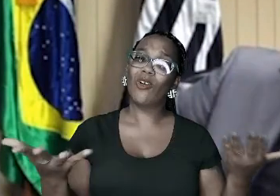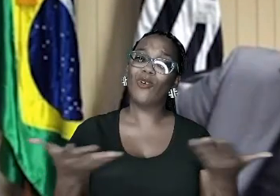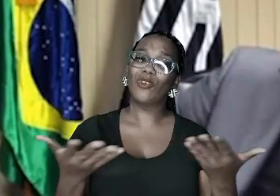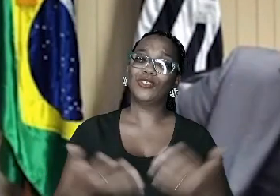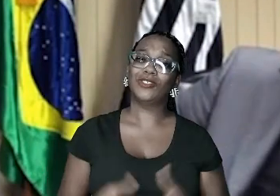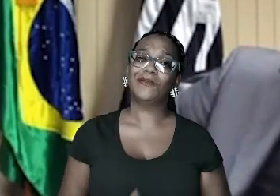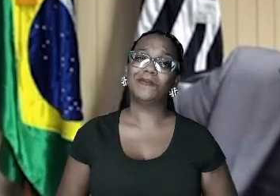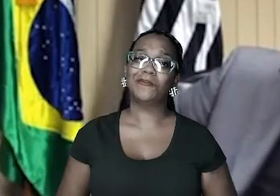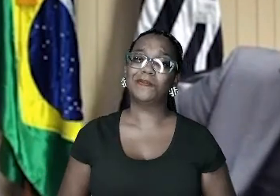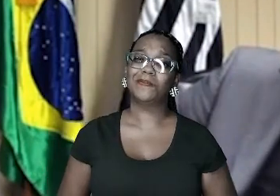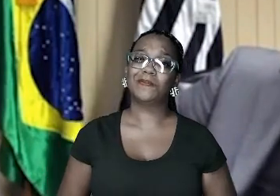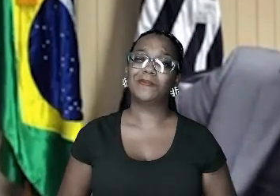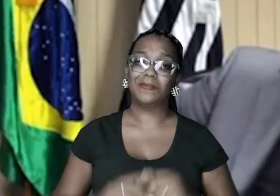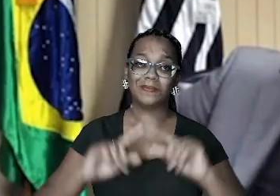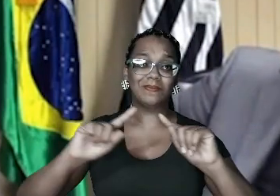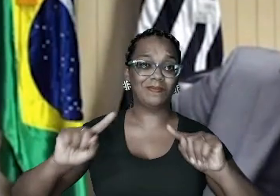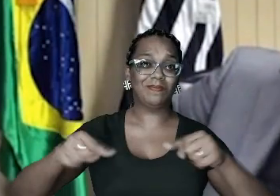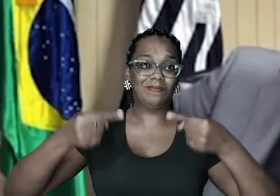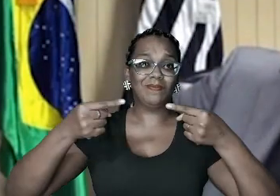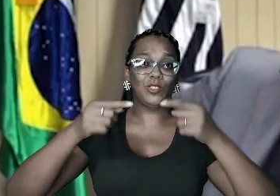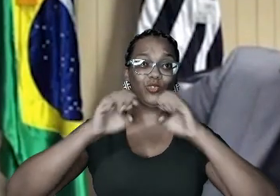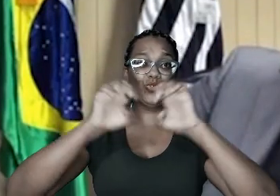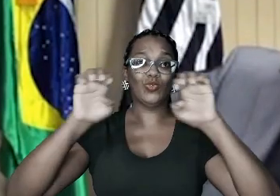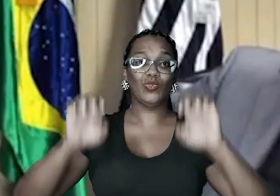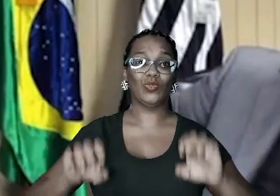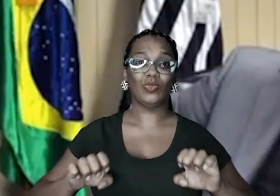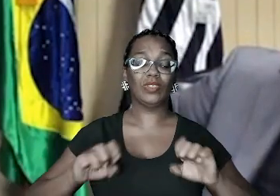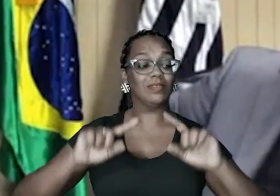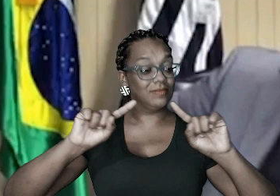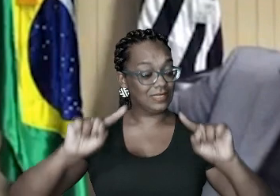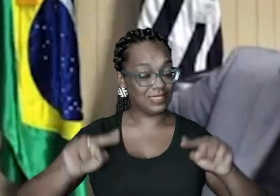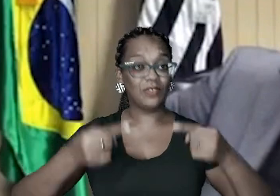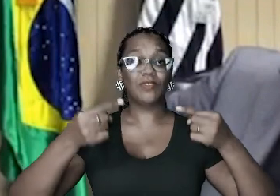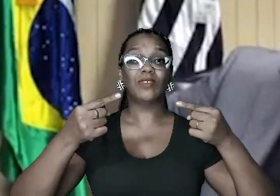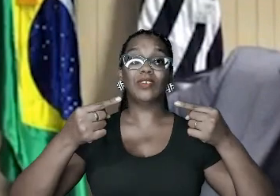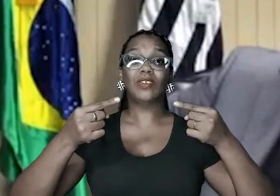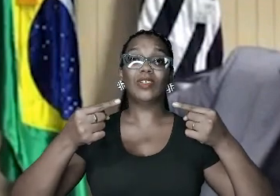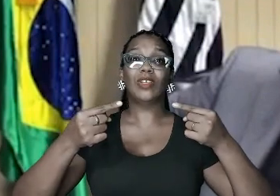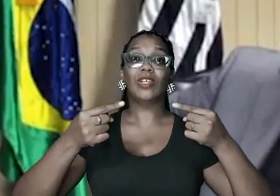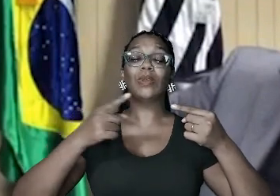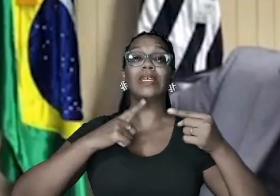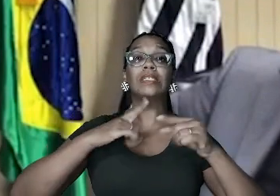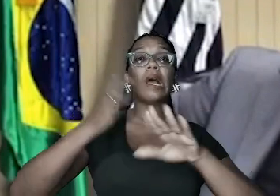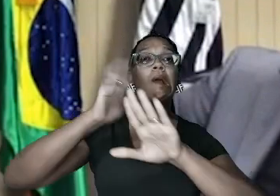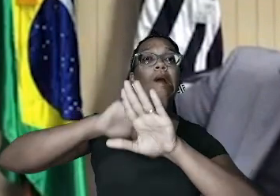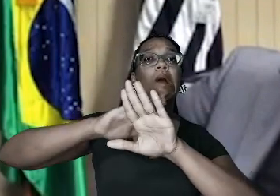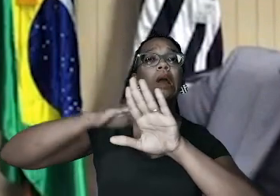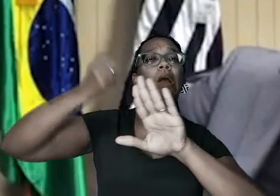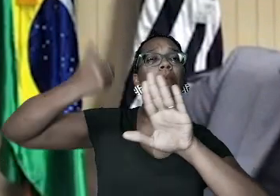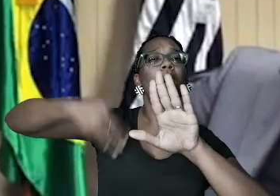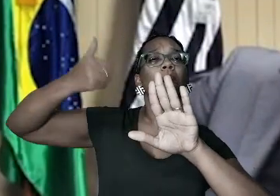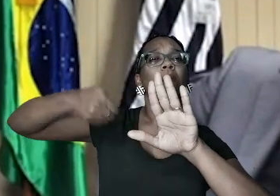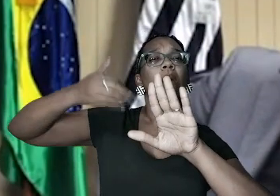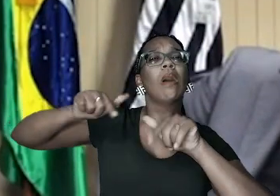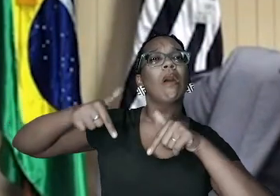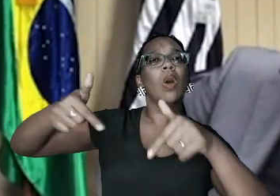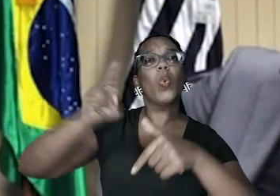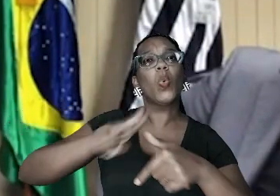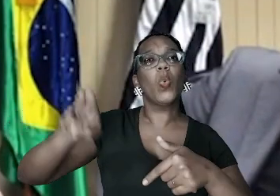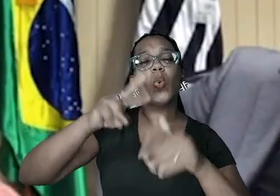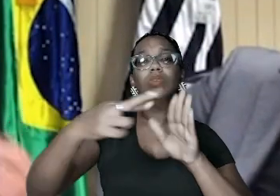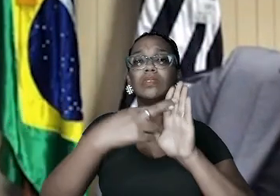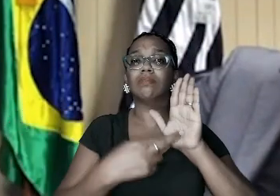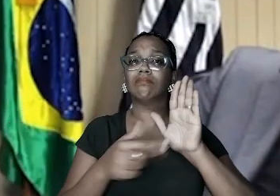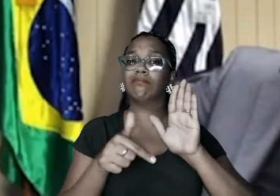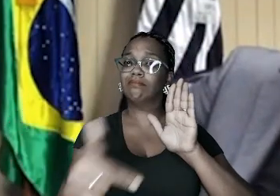que exatamente aquela com a qual nós nos deparamos hoje desafios estruturais os desafios